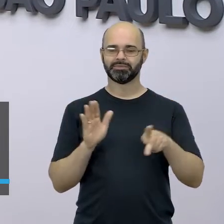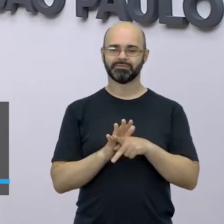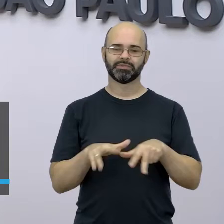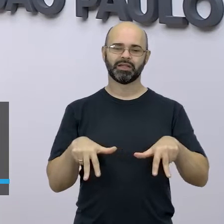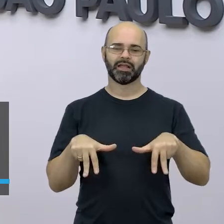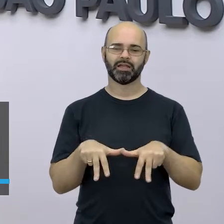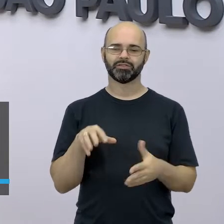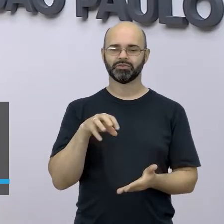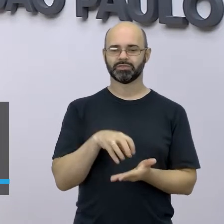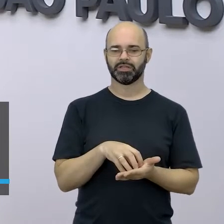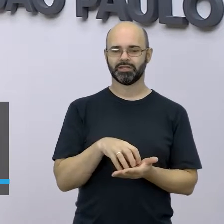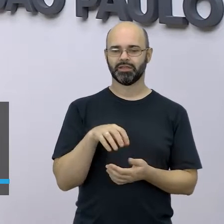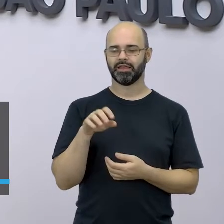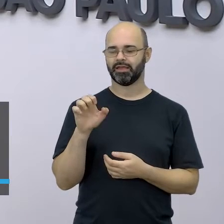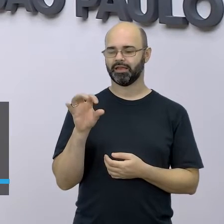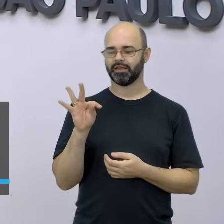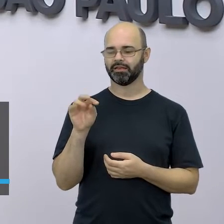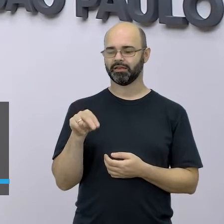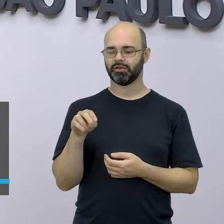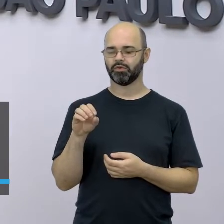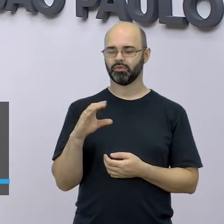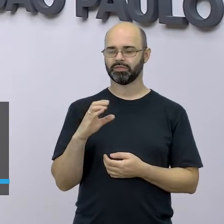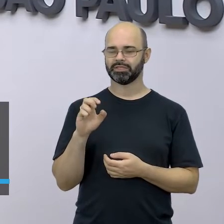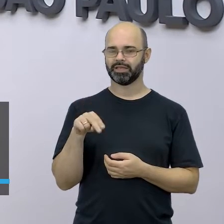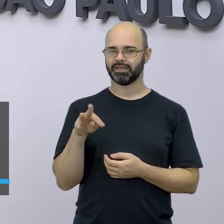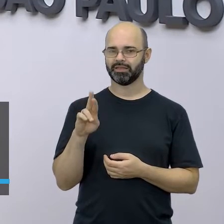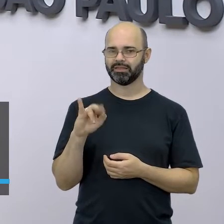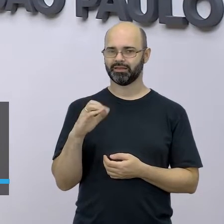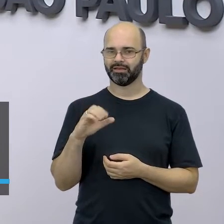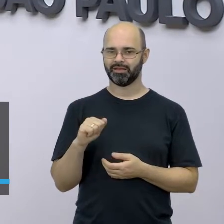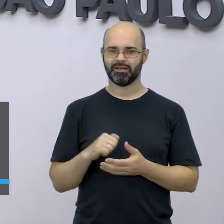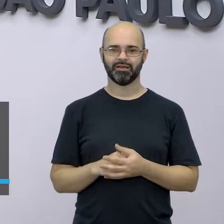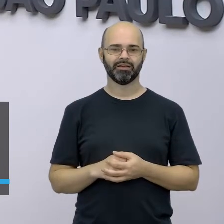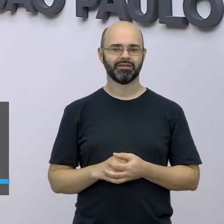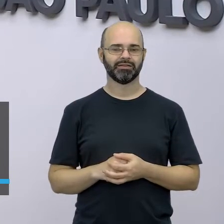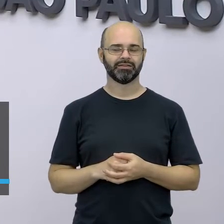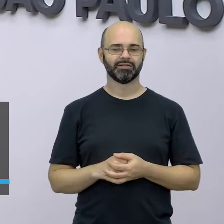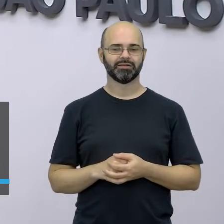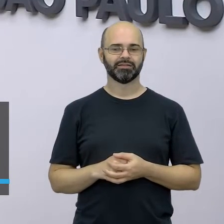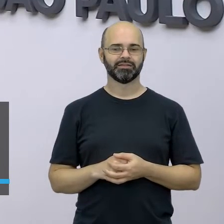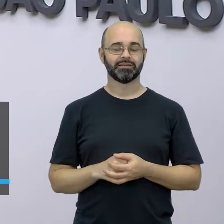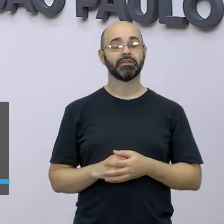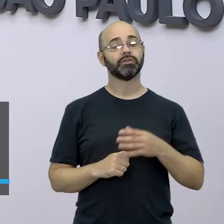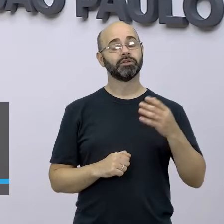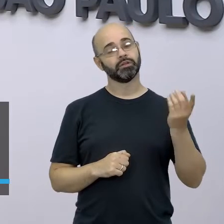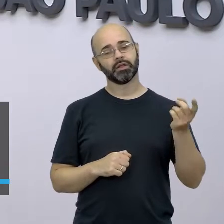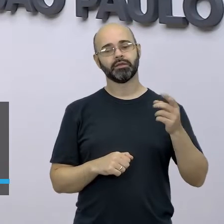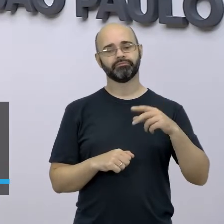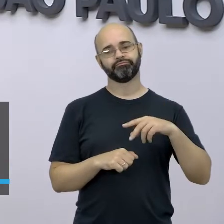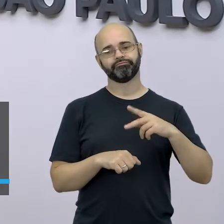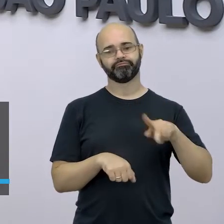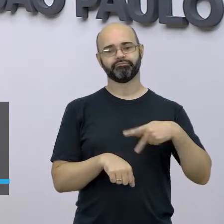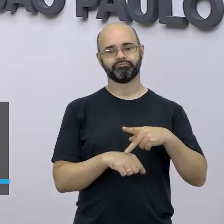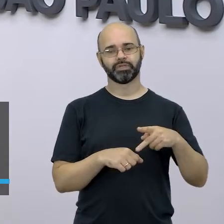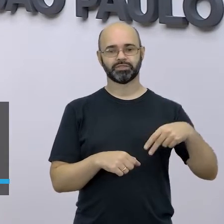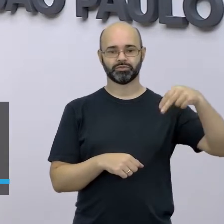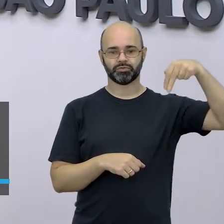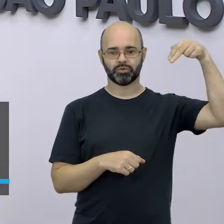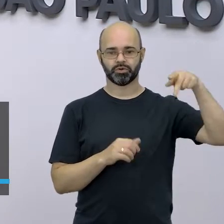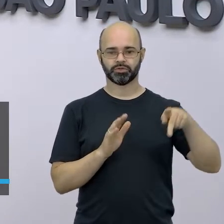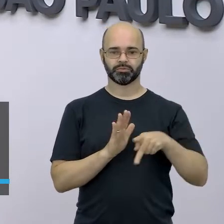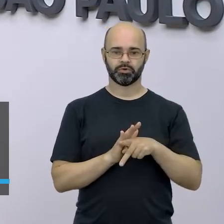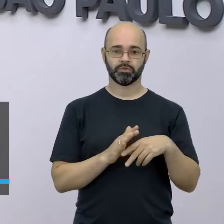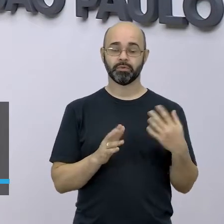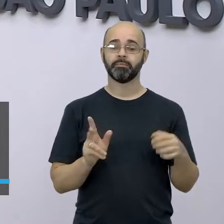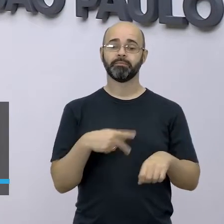que valoriza uma situação que é a dos países do norte. Então nem todos os países têm